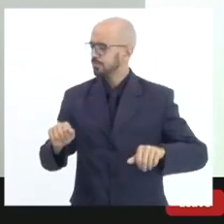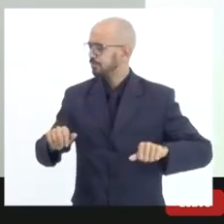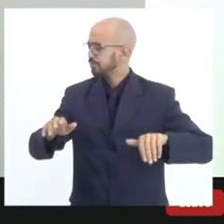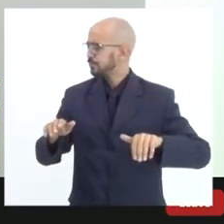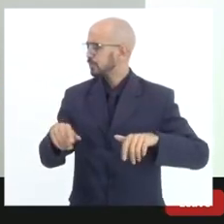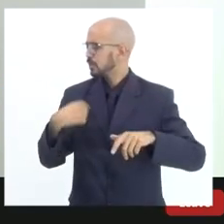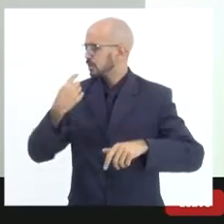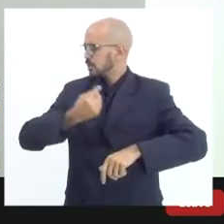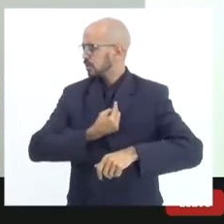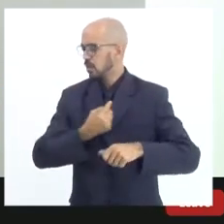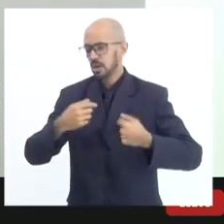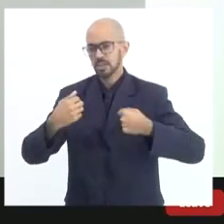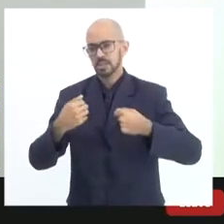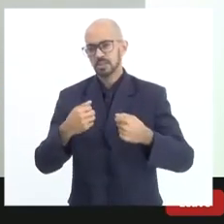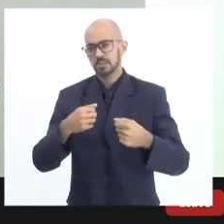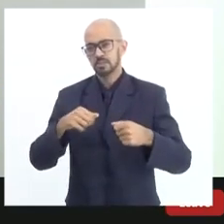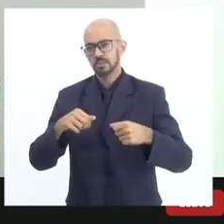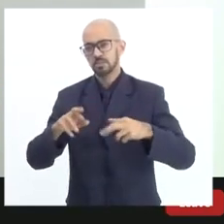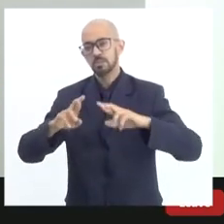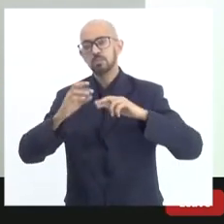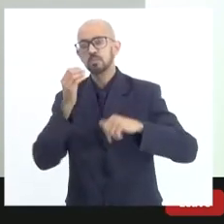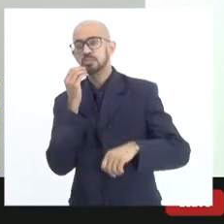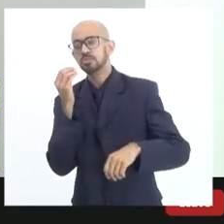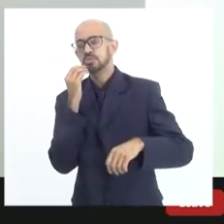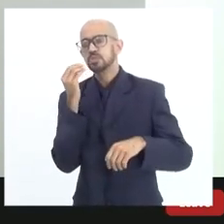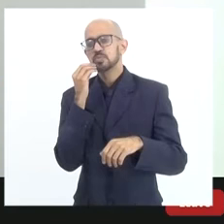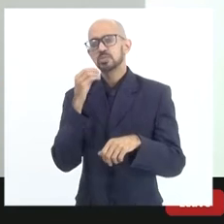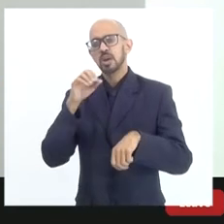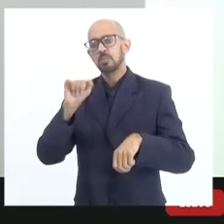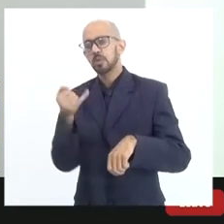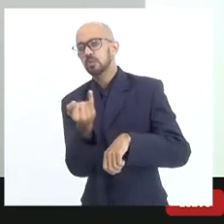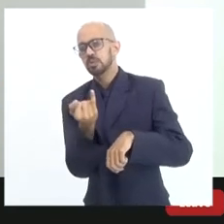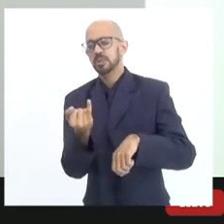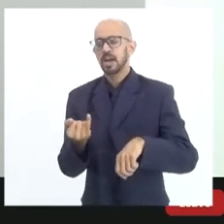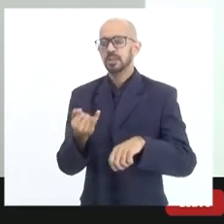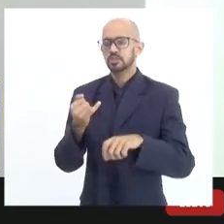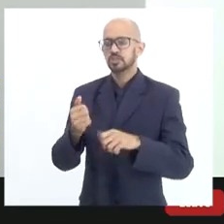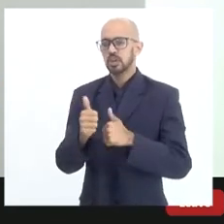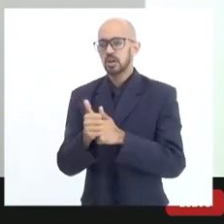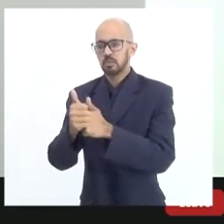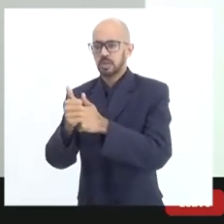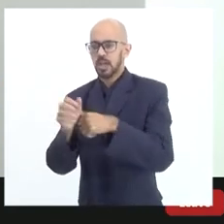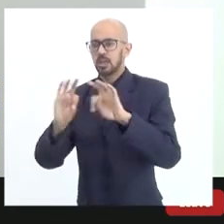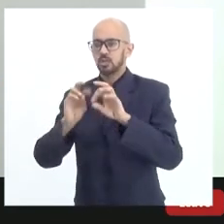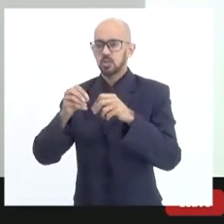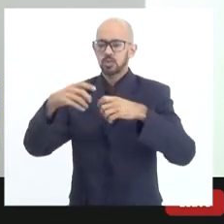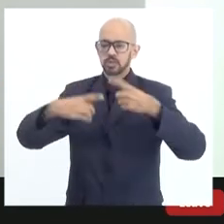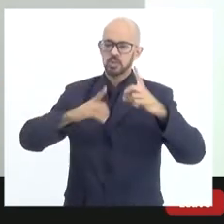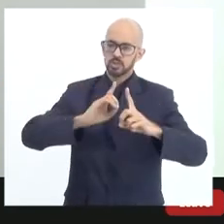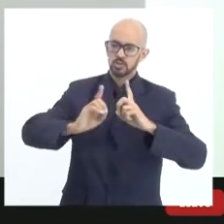gente teve ali a oportunidade de conhecer todas as religiões que o Brasil tem conhecimento e as que não